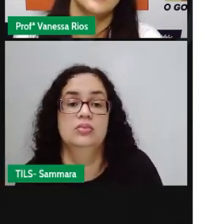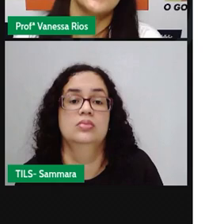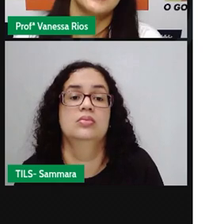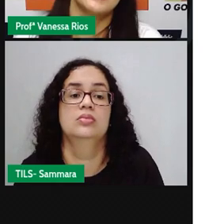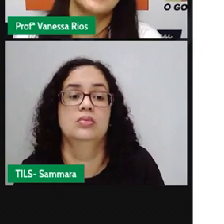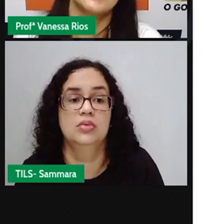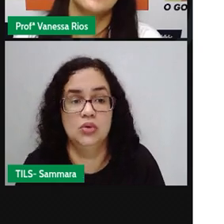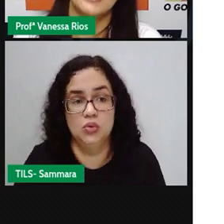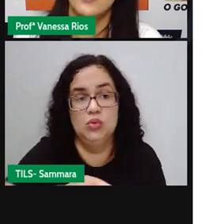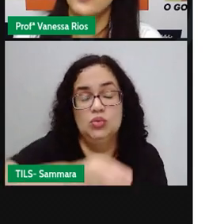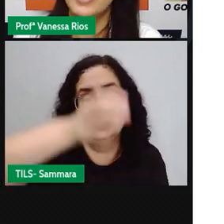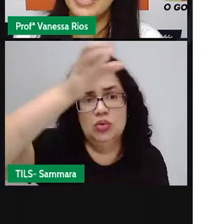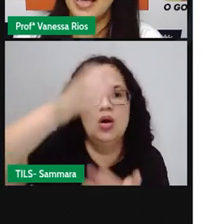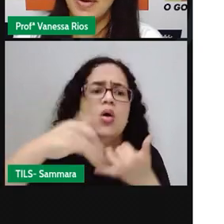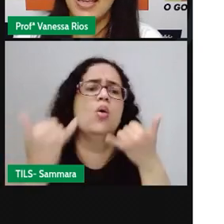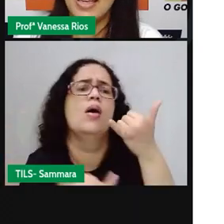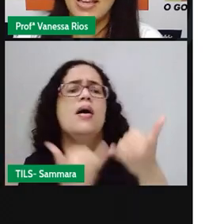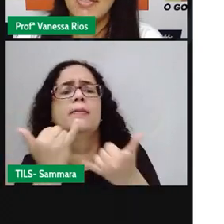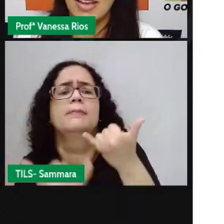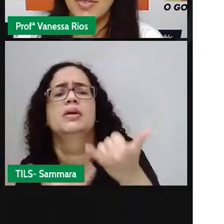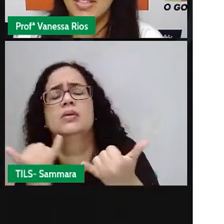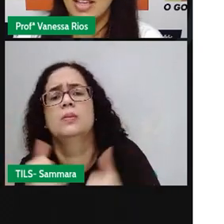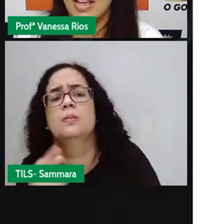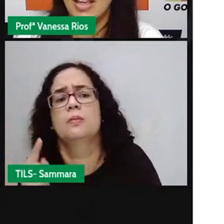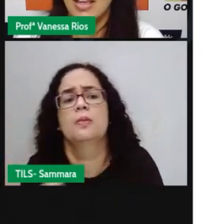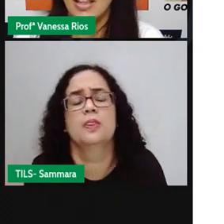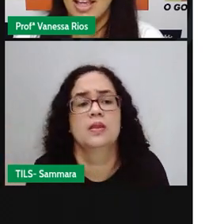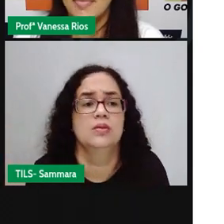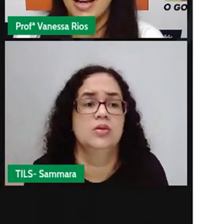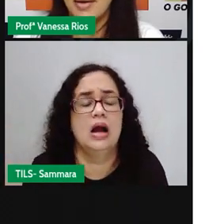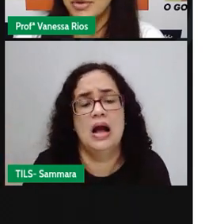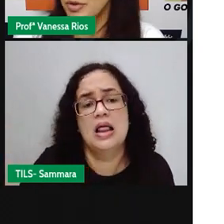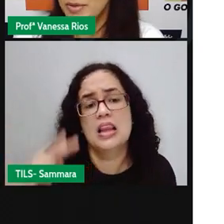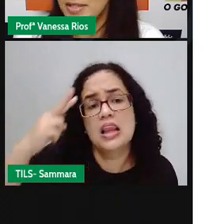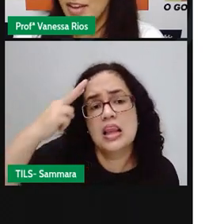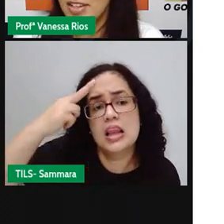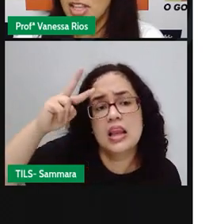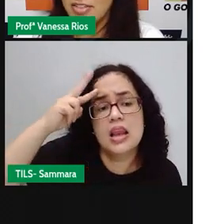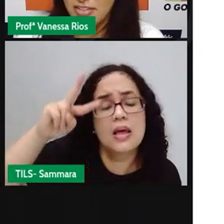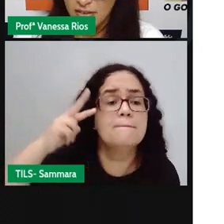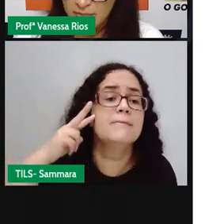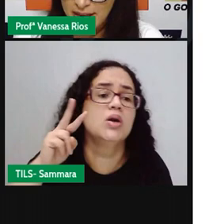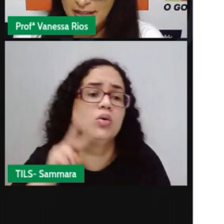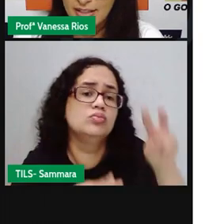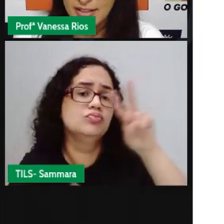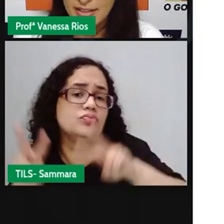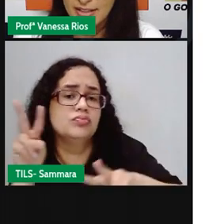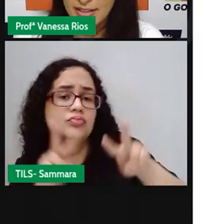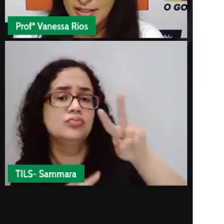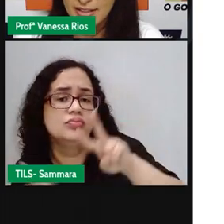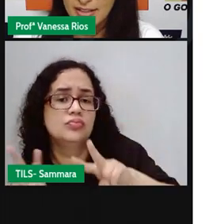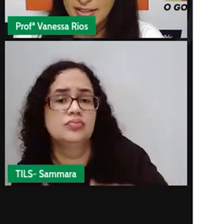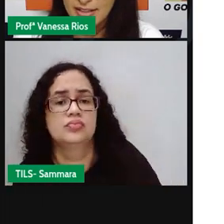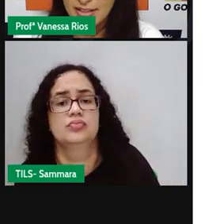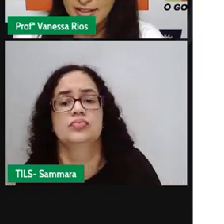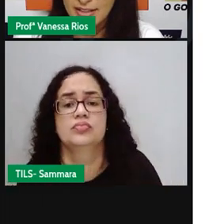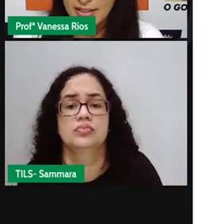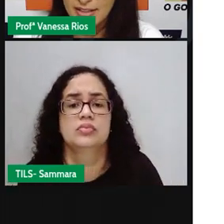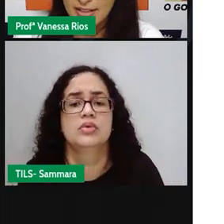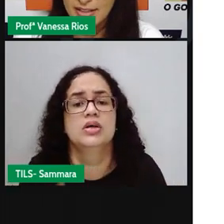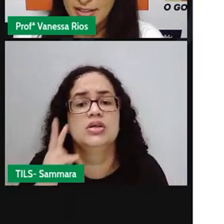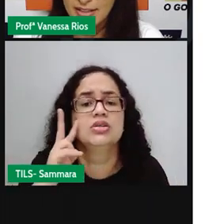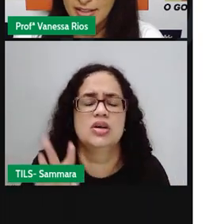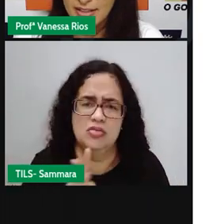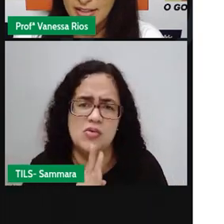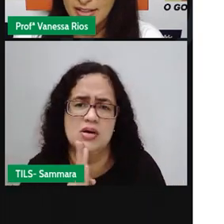Olha só o cilindro. Tem algum brinquedo aí que faz você lembrar quando observa esta forma? Já